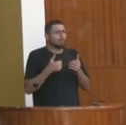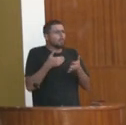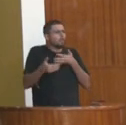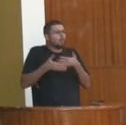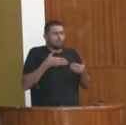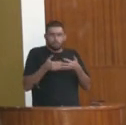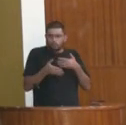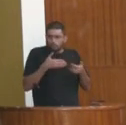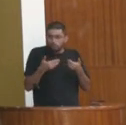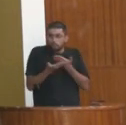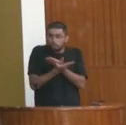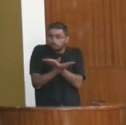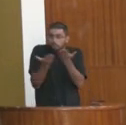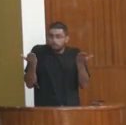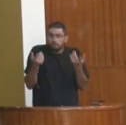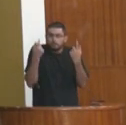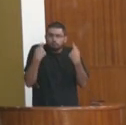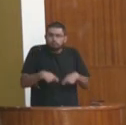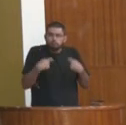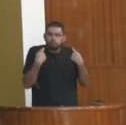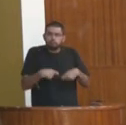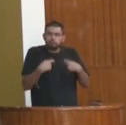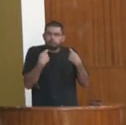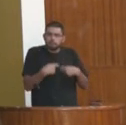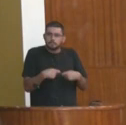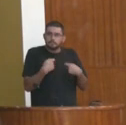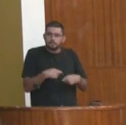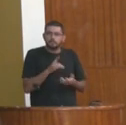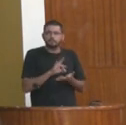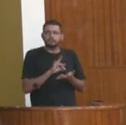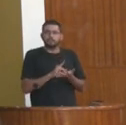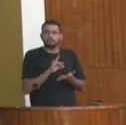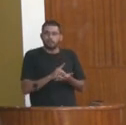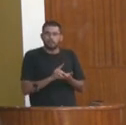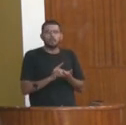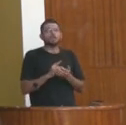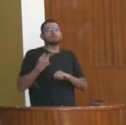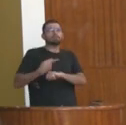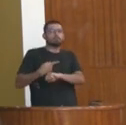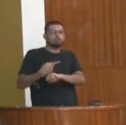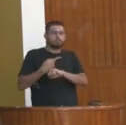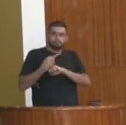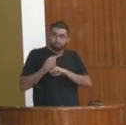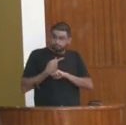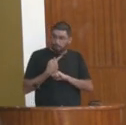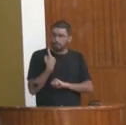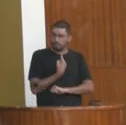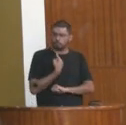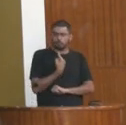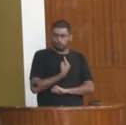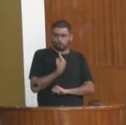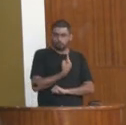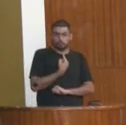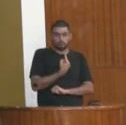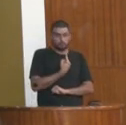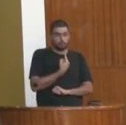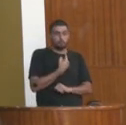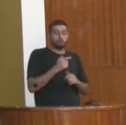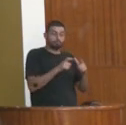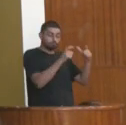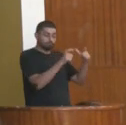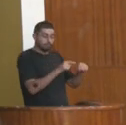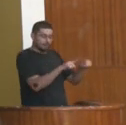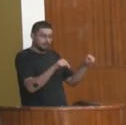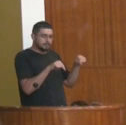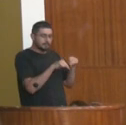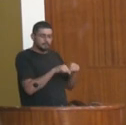qualquer coisa que vocês precisem, ou lei que vocês não sabem que existe, pode procurar a comissão, pode procurar o gabinete do deputado